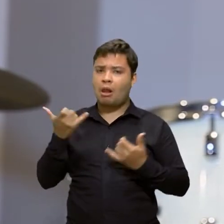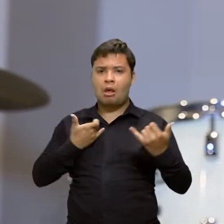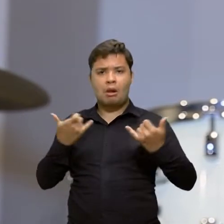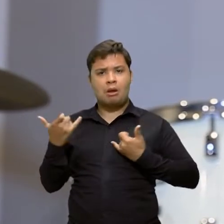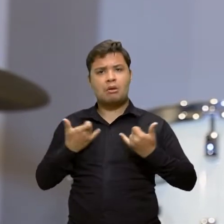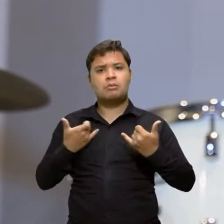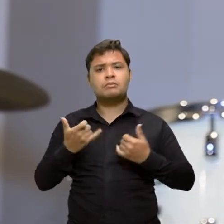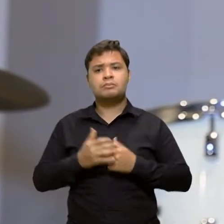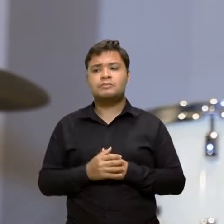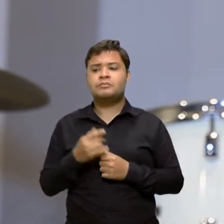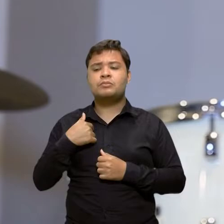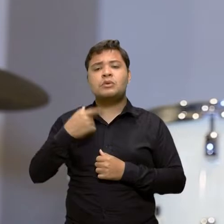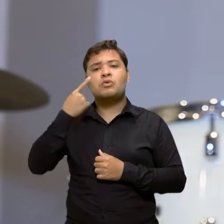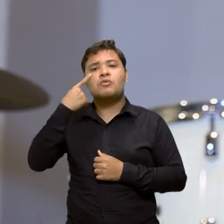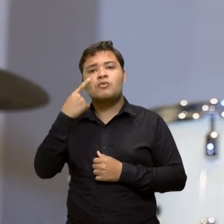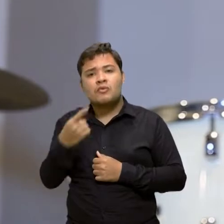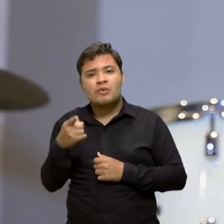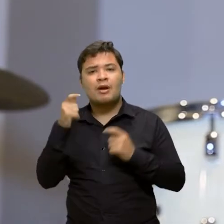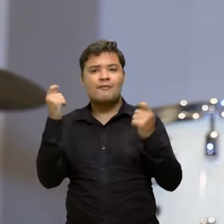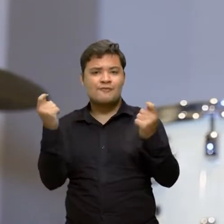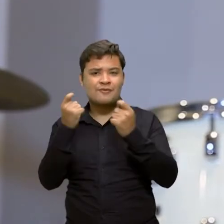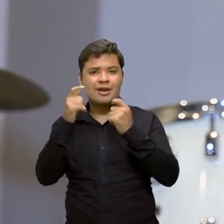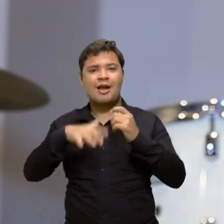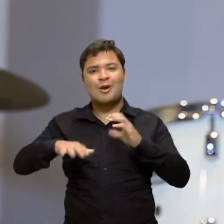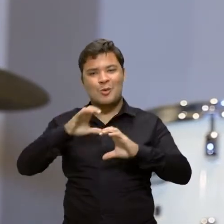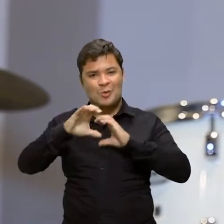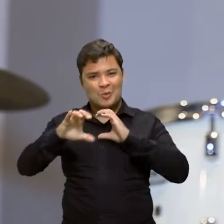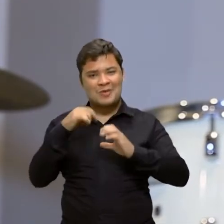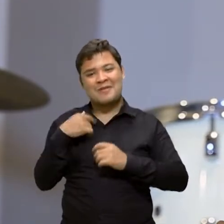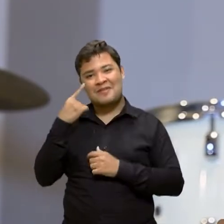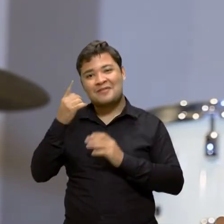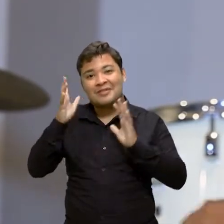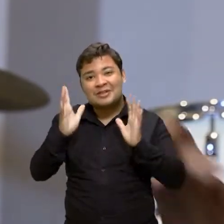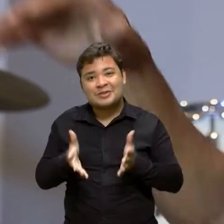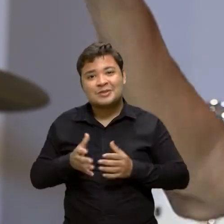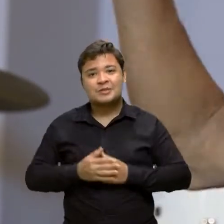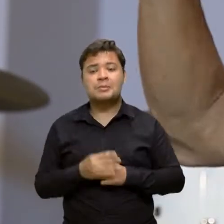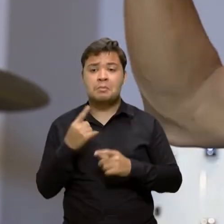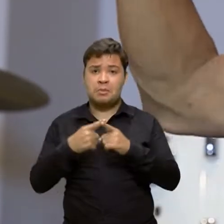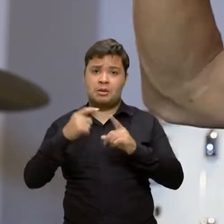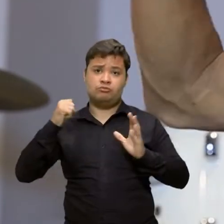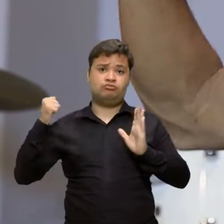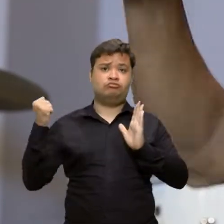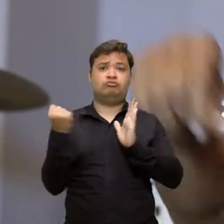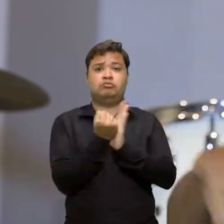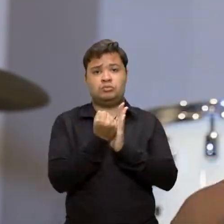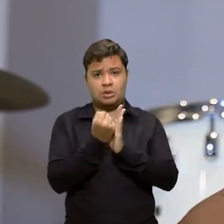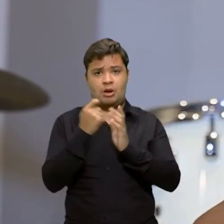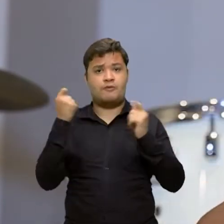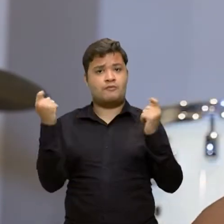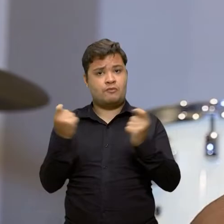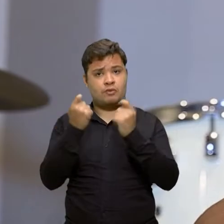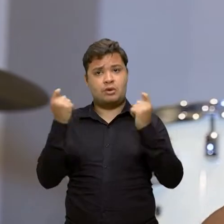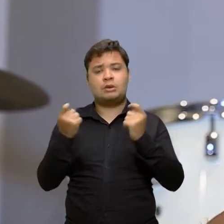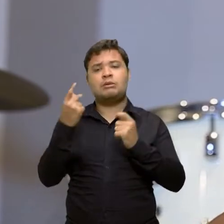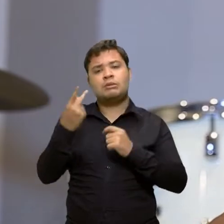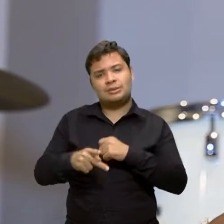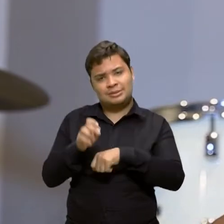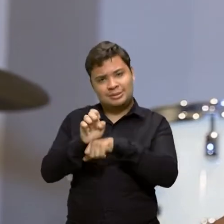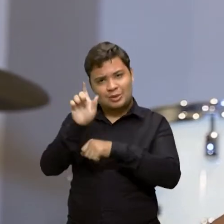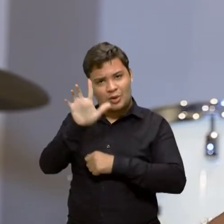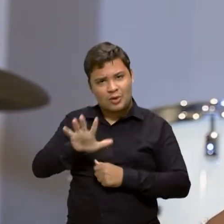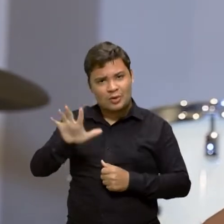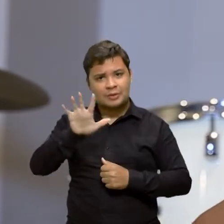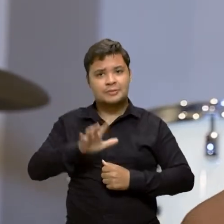ia muito em alguns festivais de comunicação, que era o marco dos festivais aqui no estado,